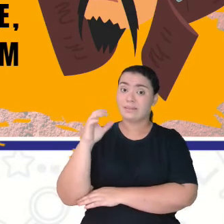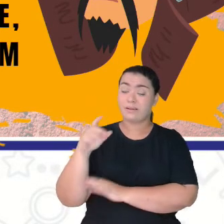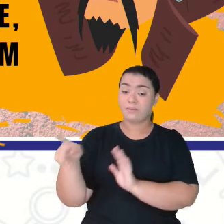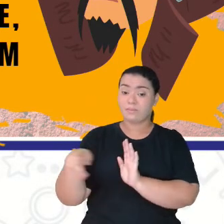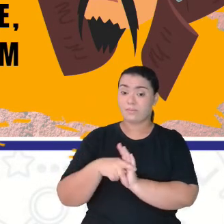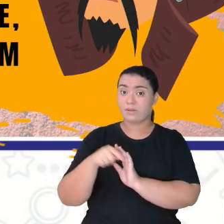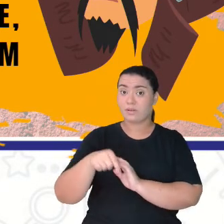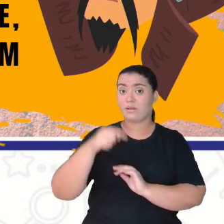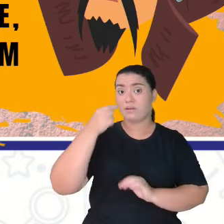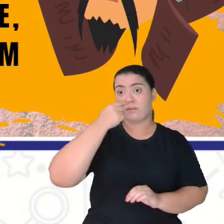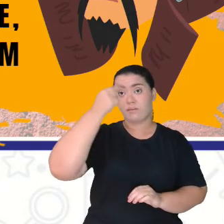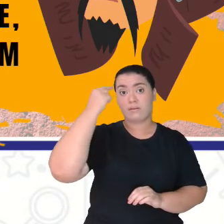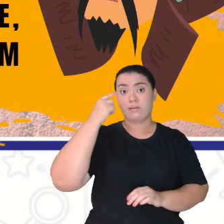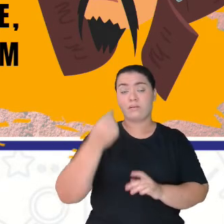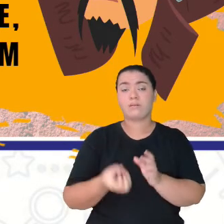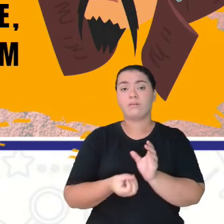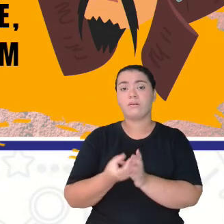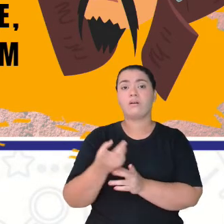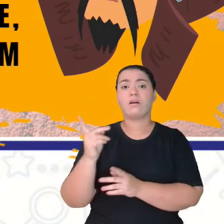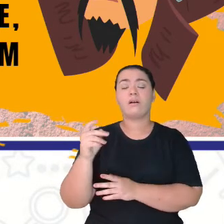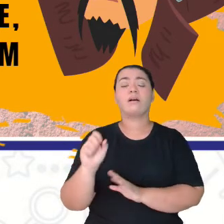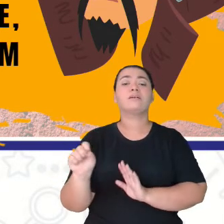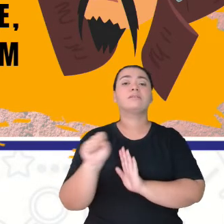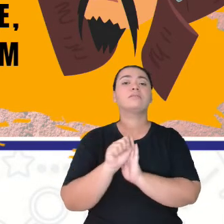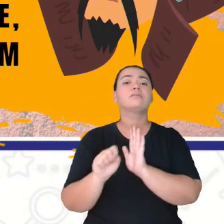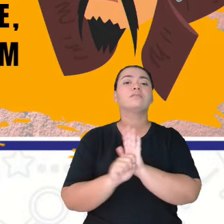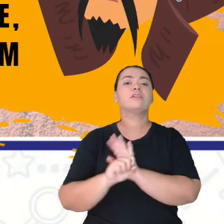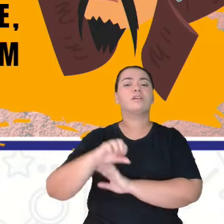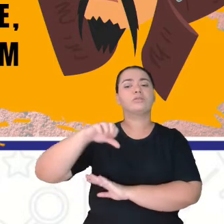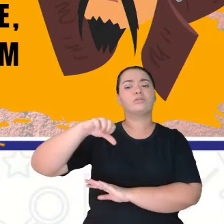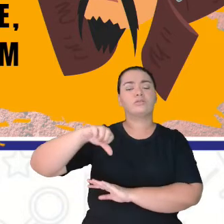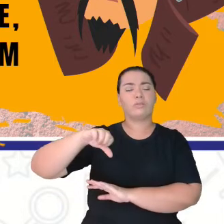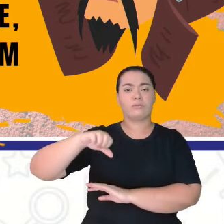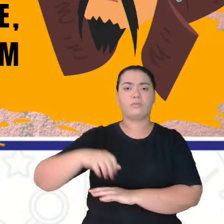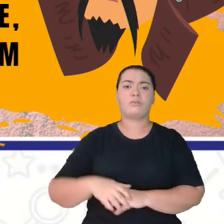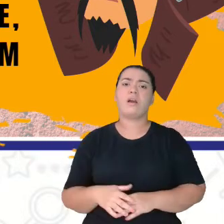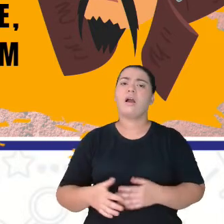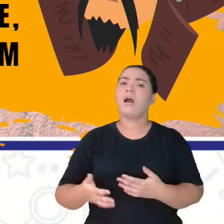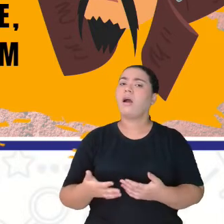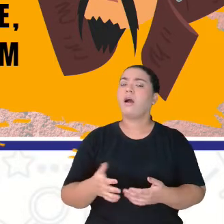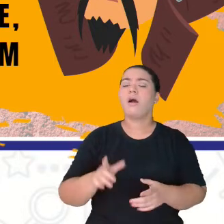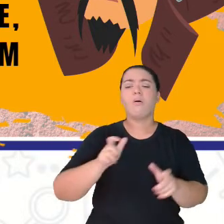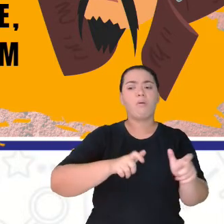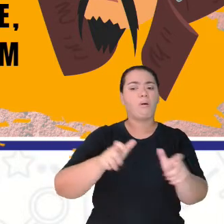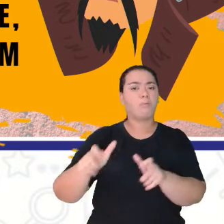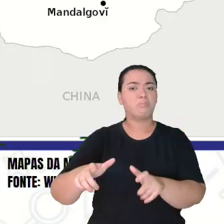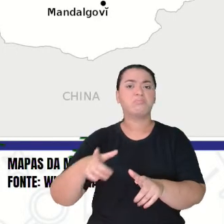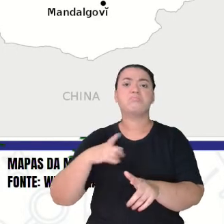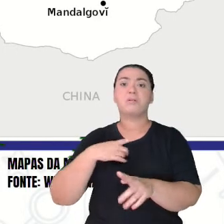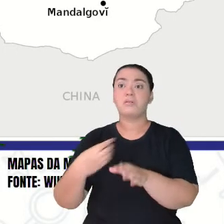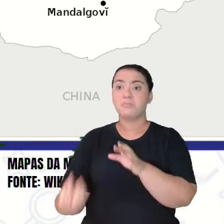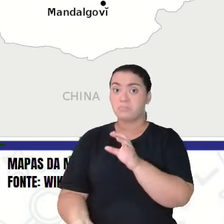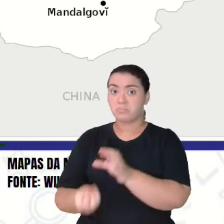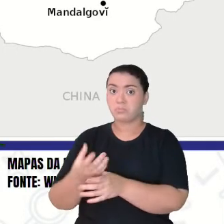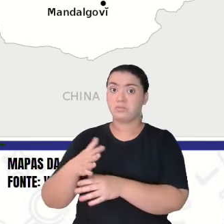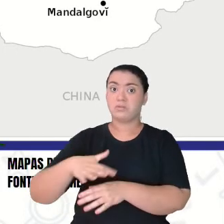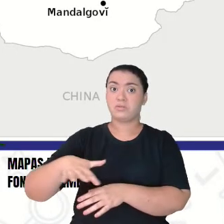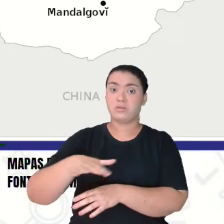ditos, podem ter tido sua origem no século IX, ou seja, de algum lugar a leste da Mongólia, né? A